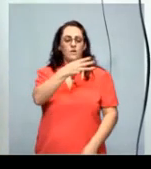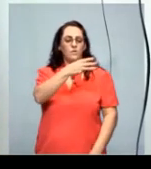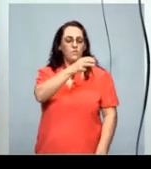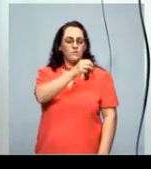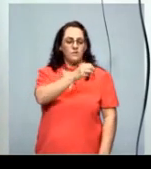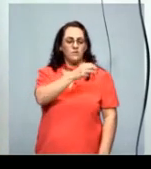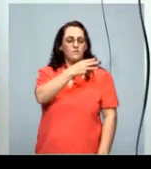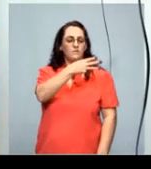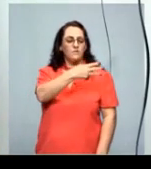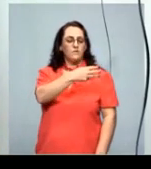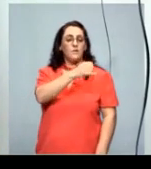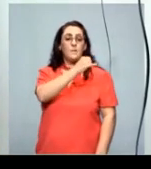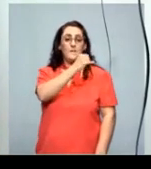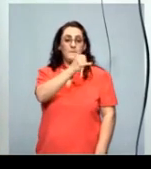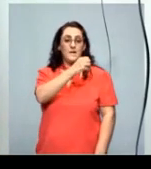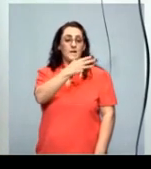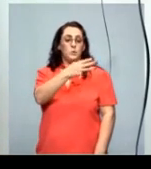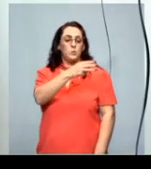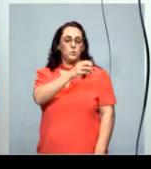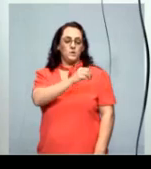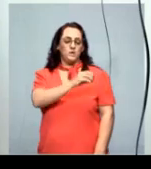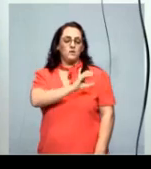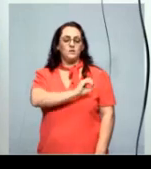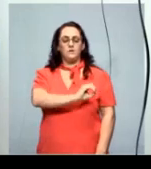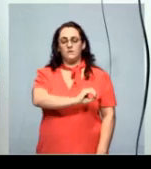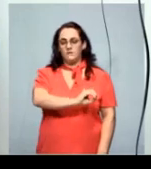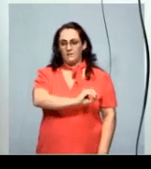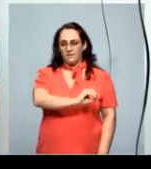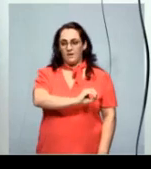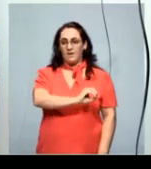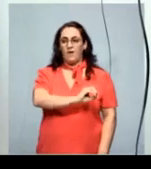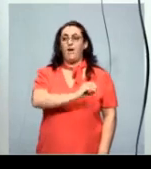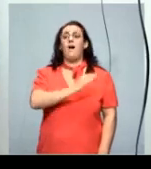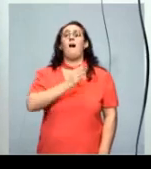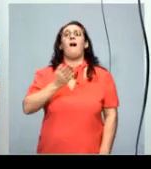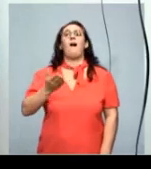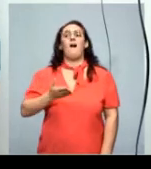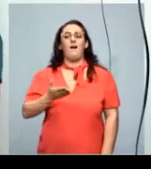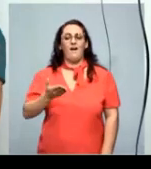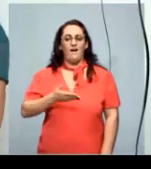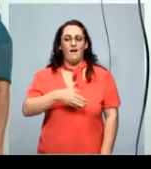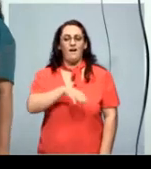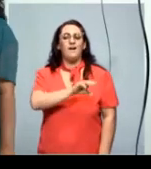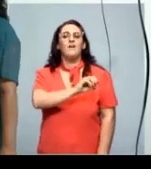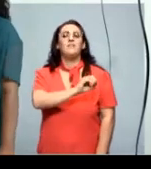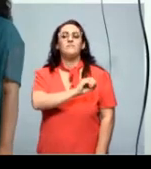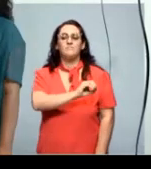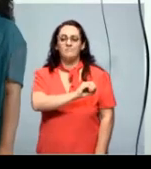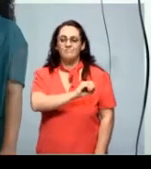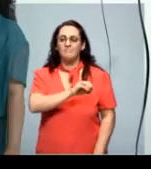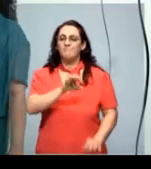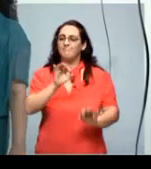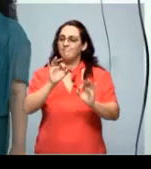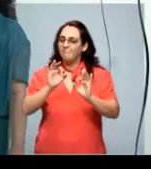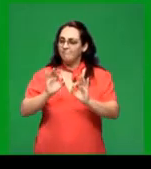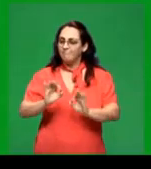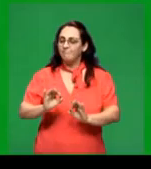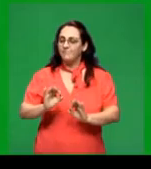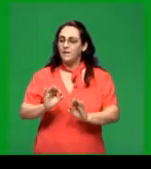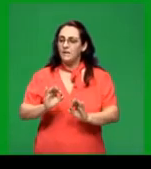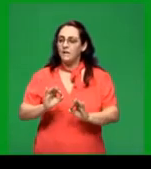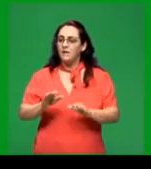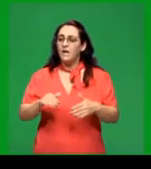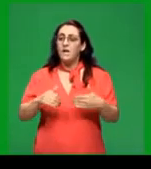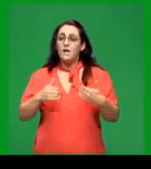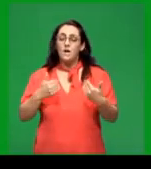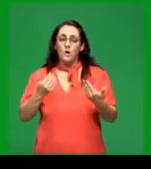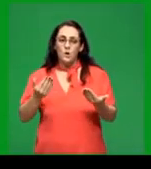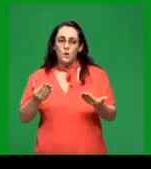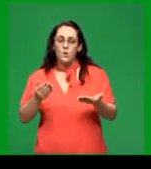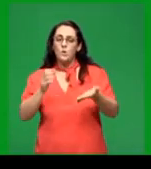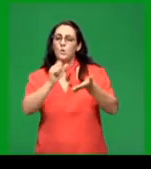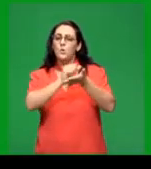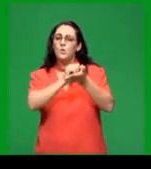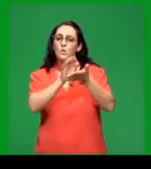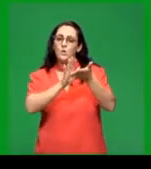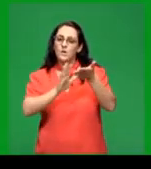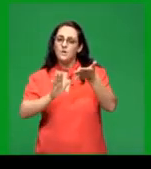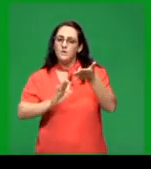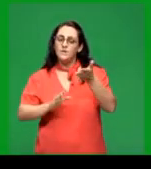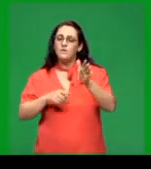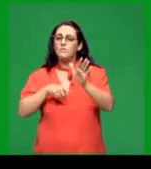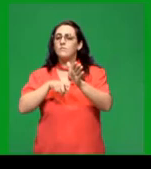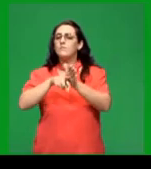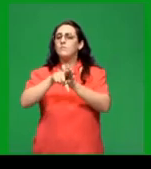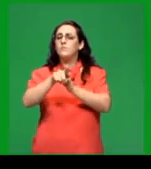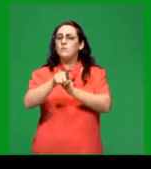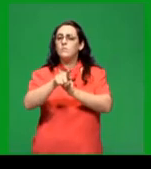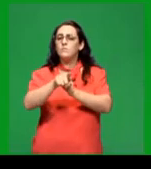30. Então, subtraindo, agora sim, ficou o resto zero. Então, no exercício,